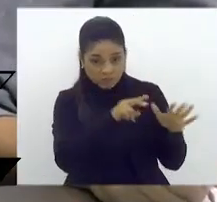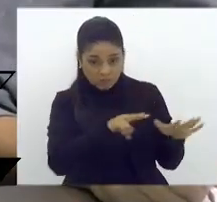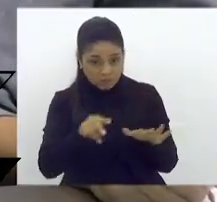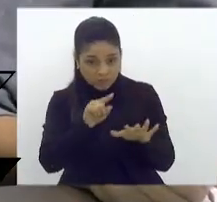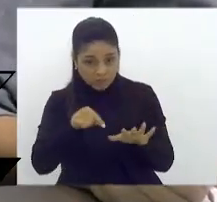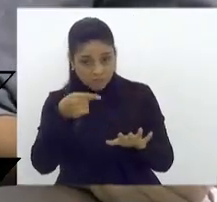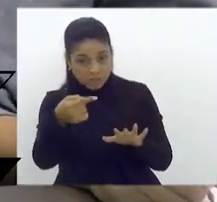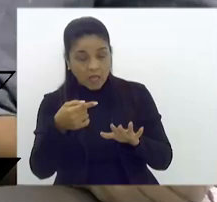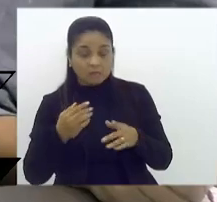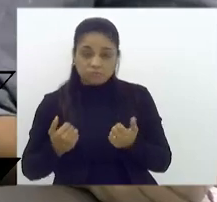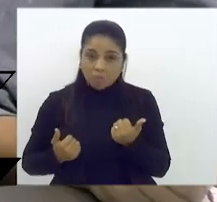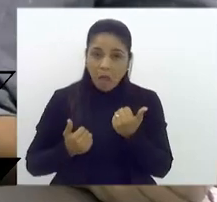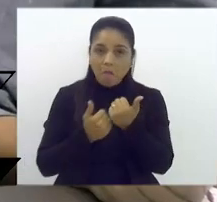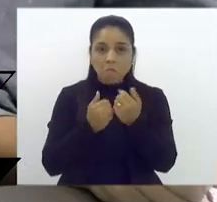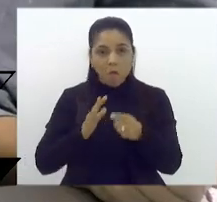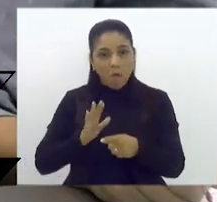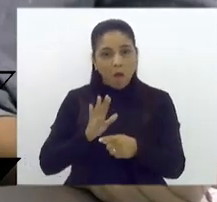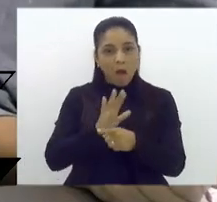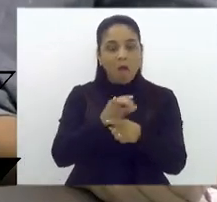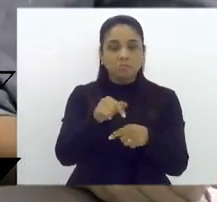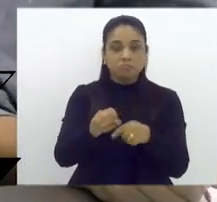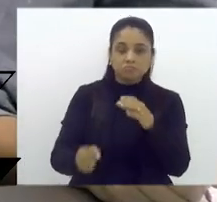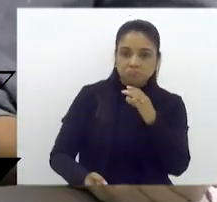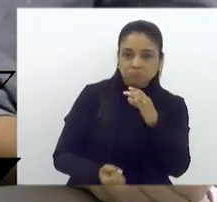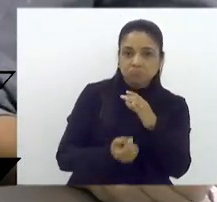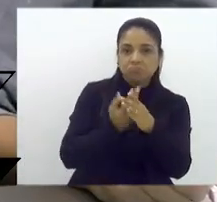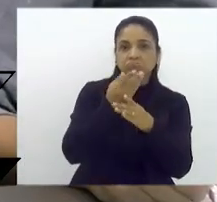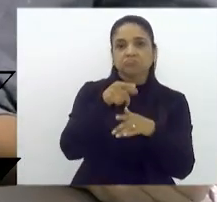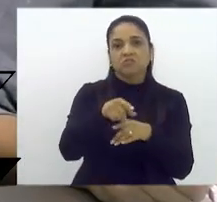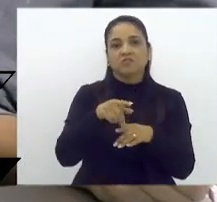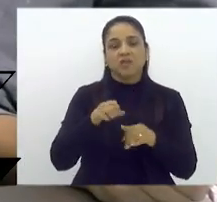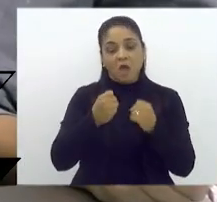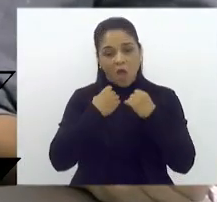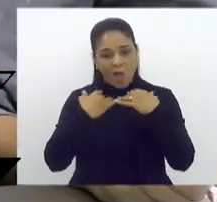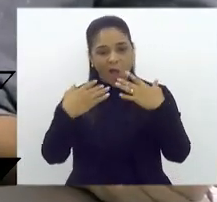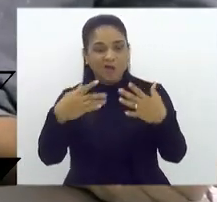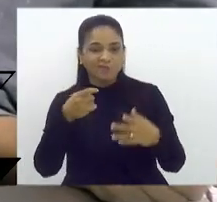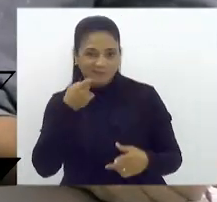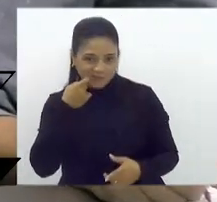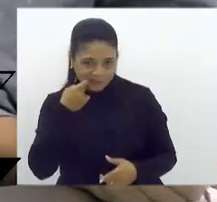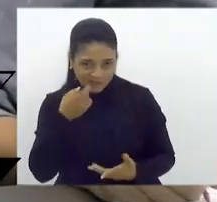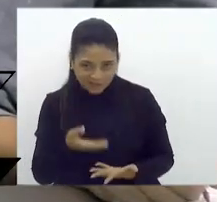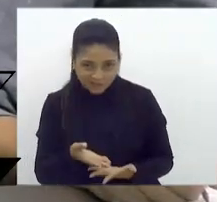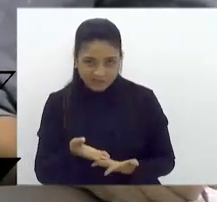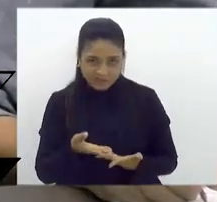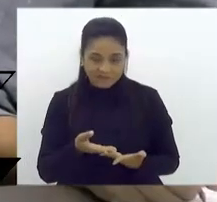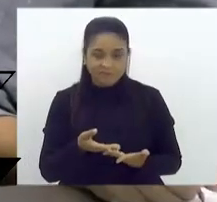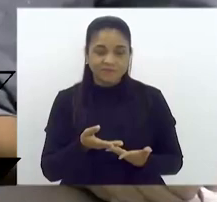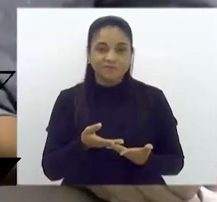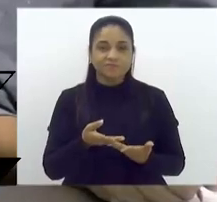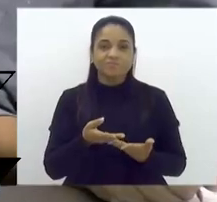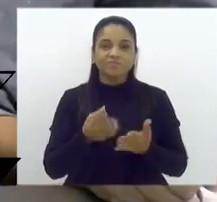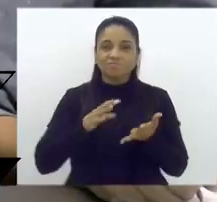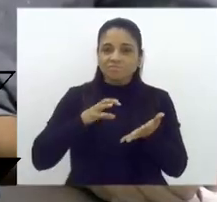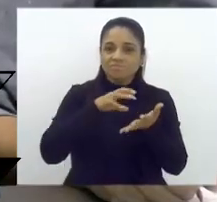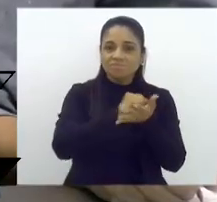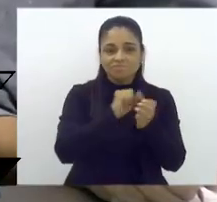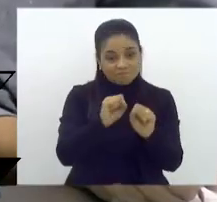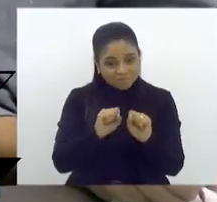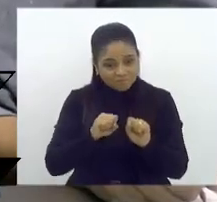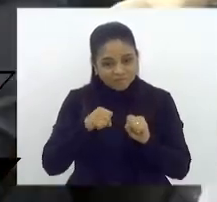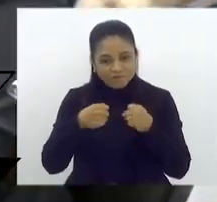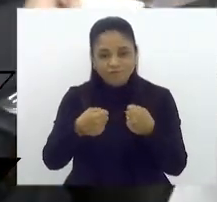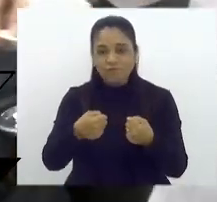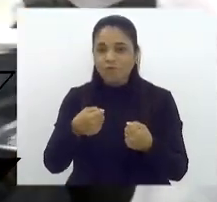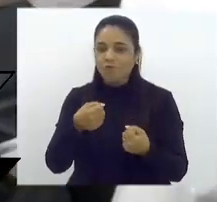contribuições que, eventualmente, surjam nessa audiência da sexta-feira. Mas então está registrado aqui o esforço